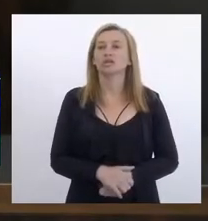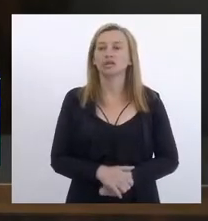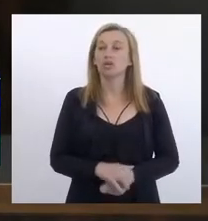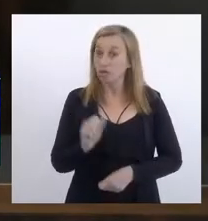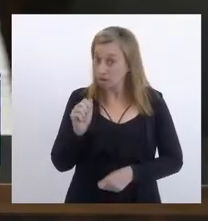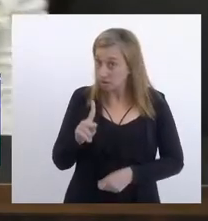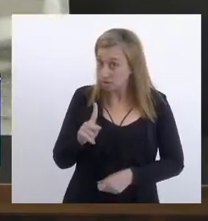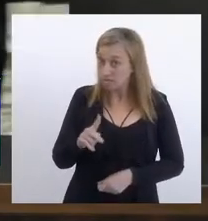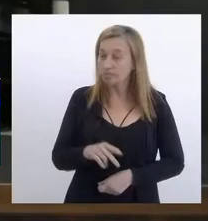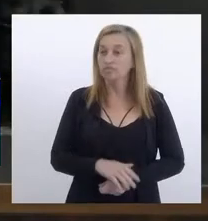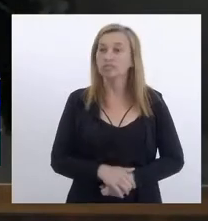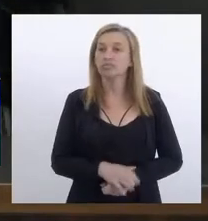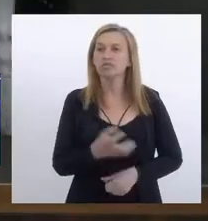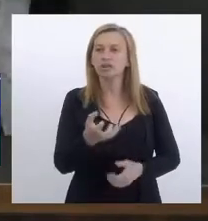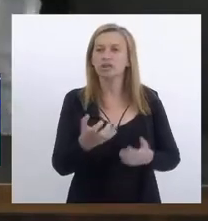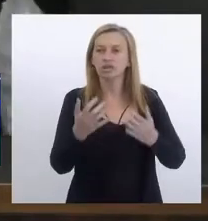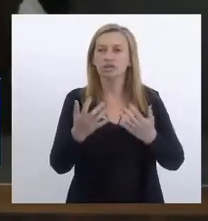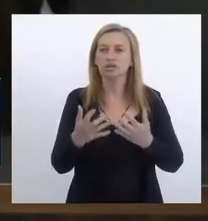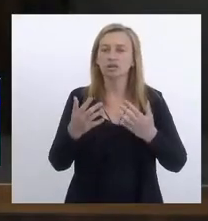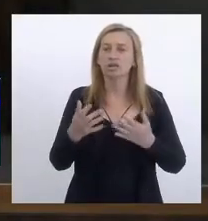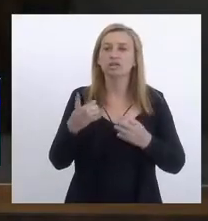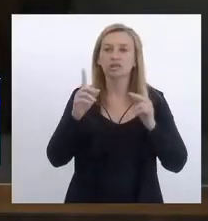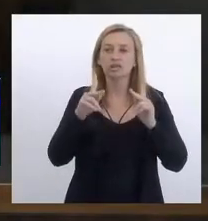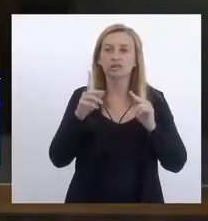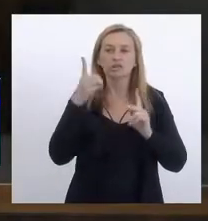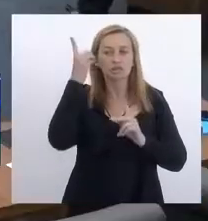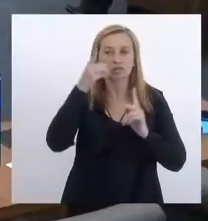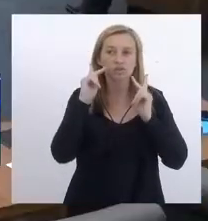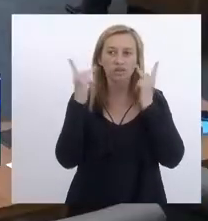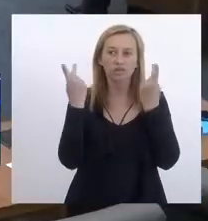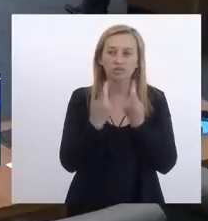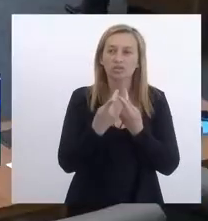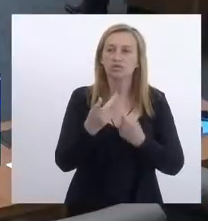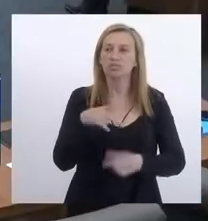Ok? Quero chamar o deputado Vandro para emitir parecer.